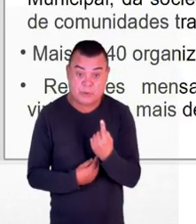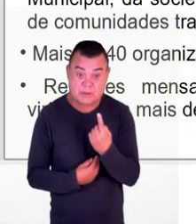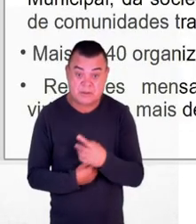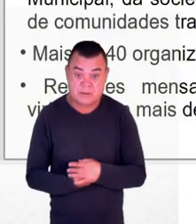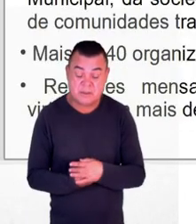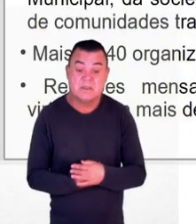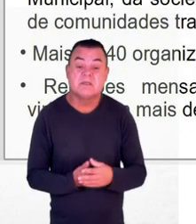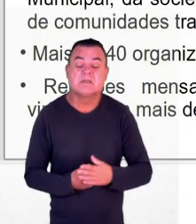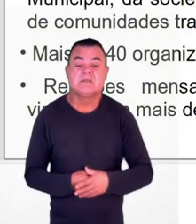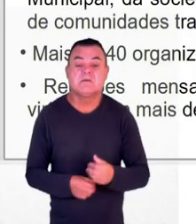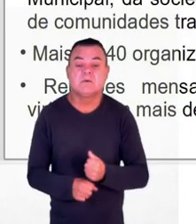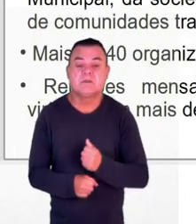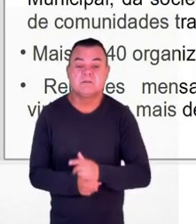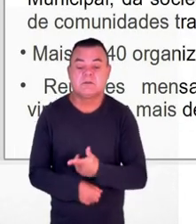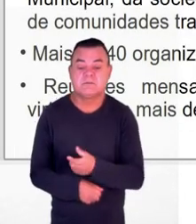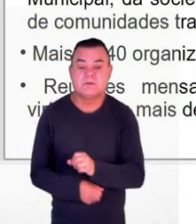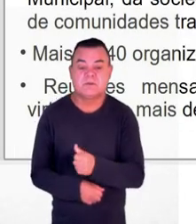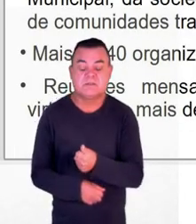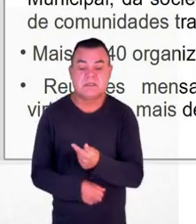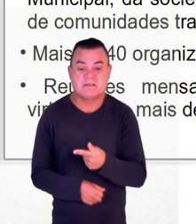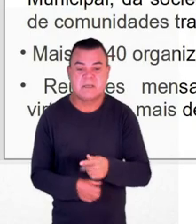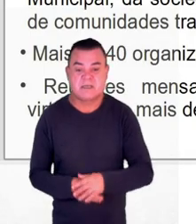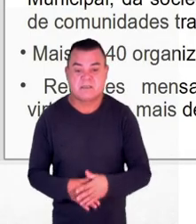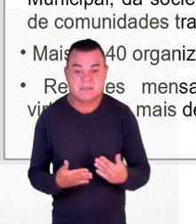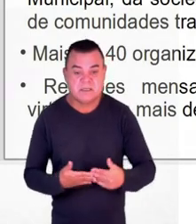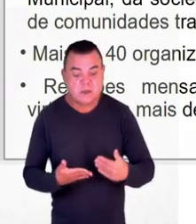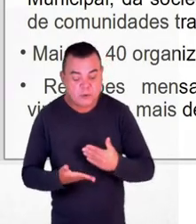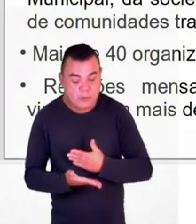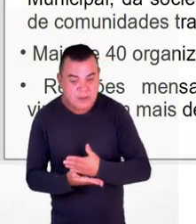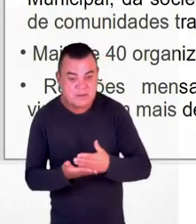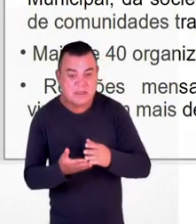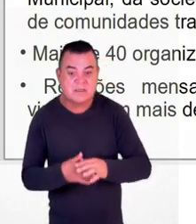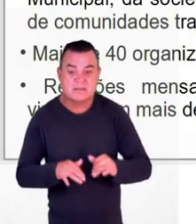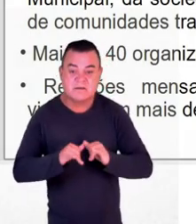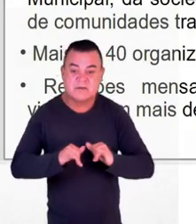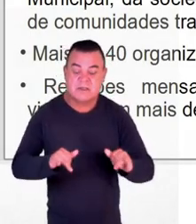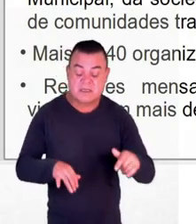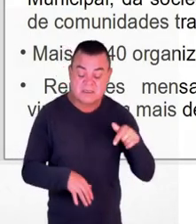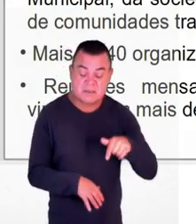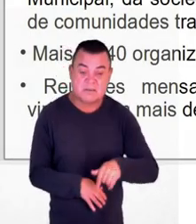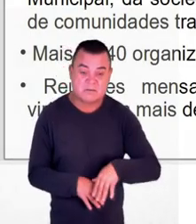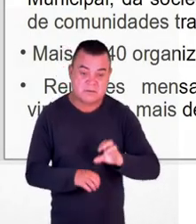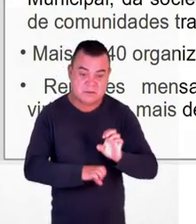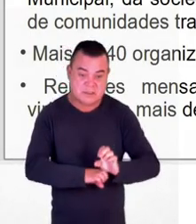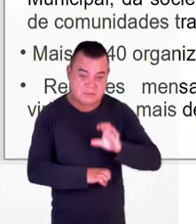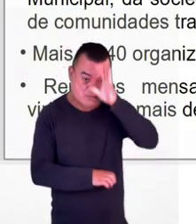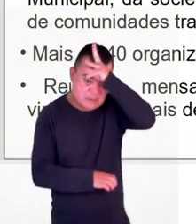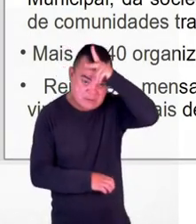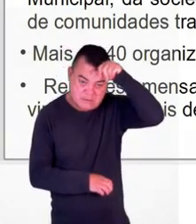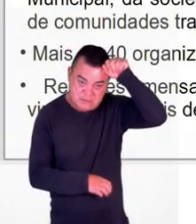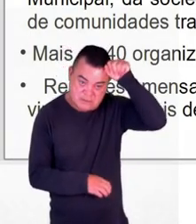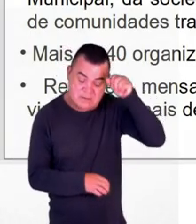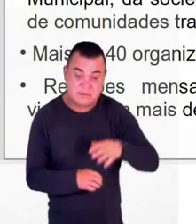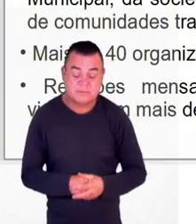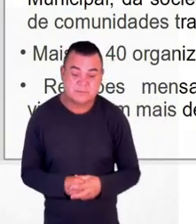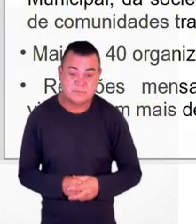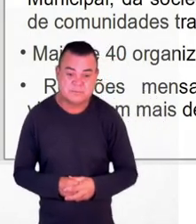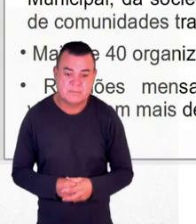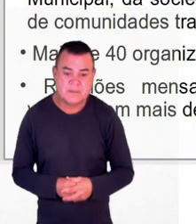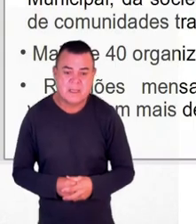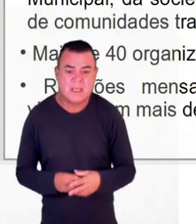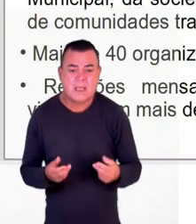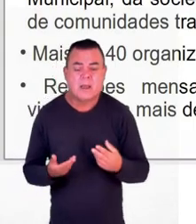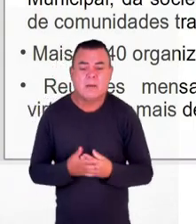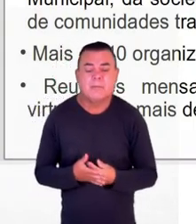2017 18 já com sociedade civil já com videoconferência aqui no Amazonas né Eh para tratar